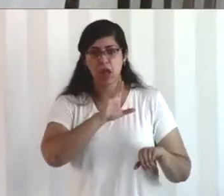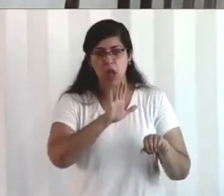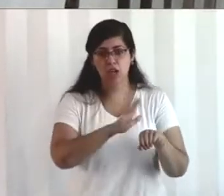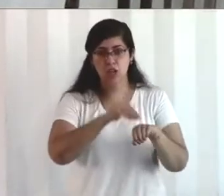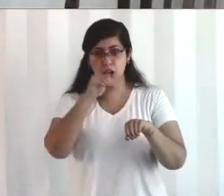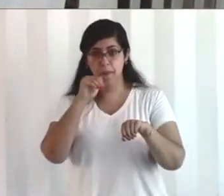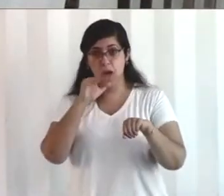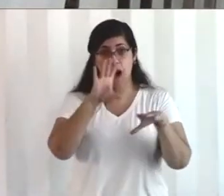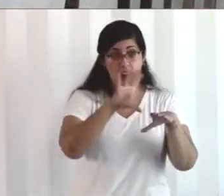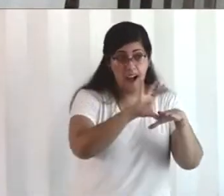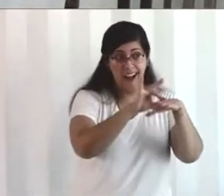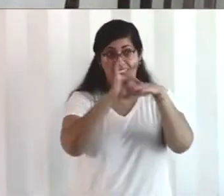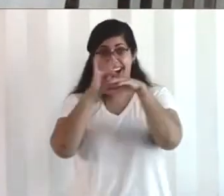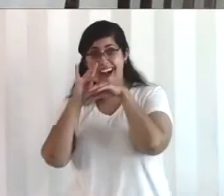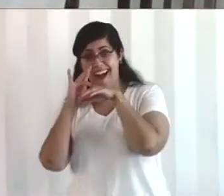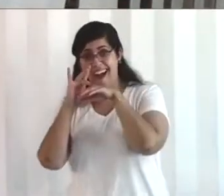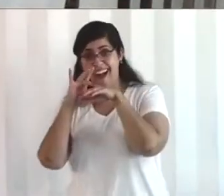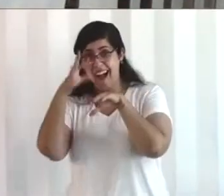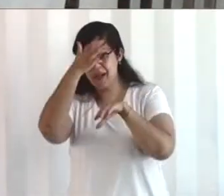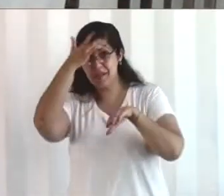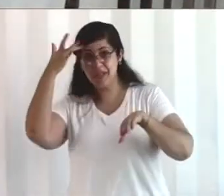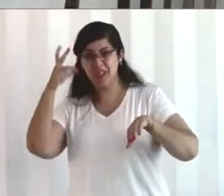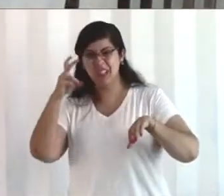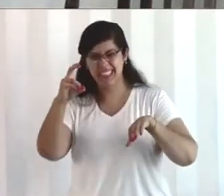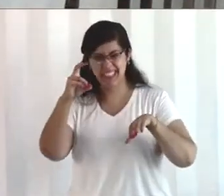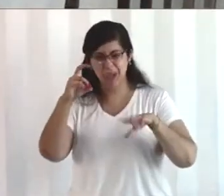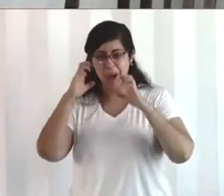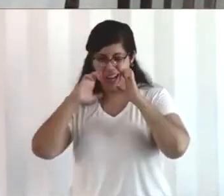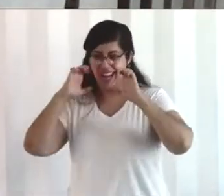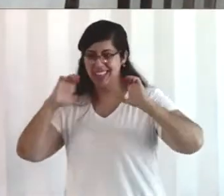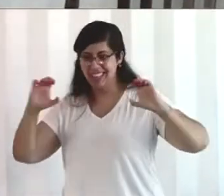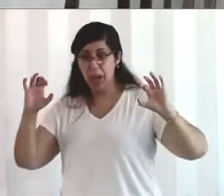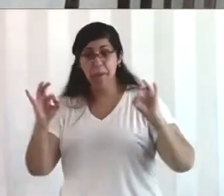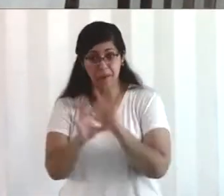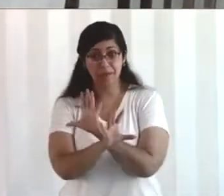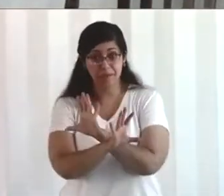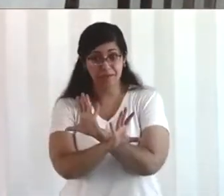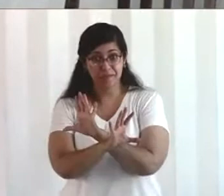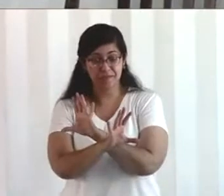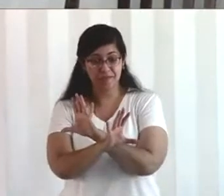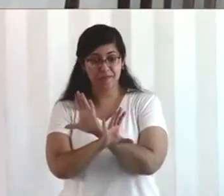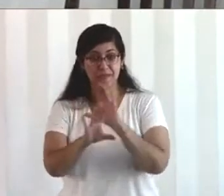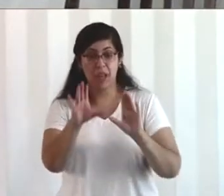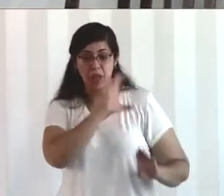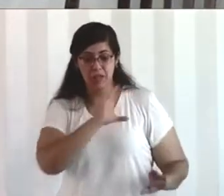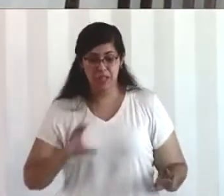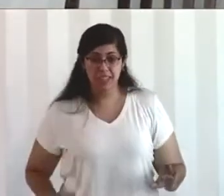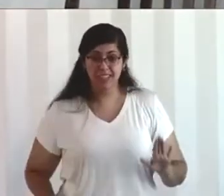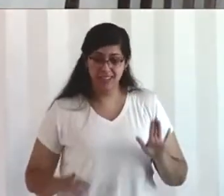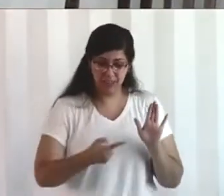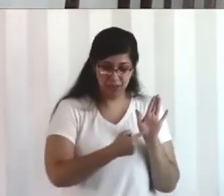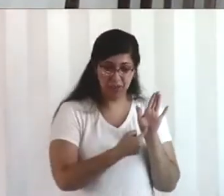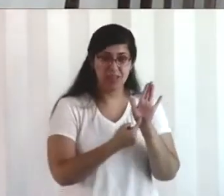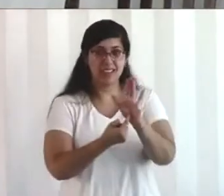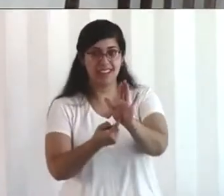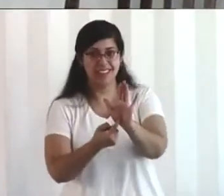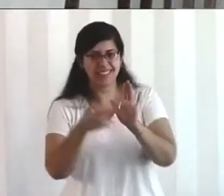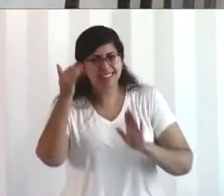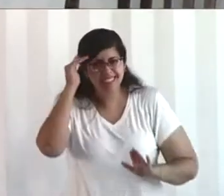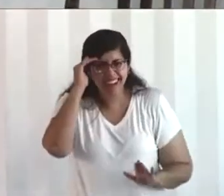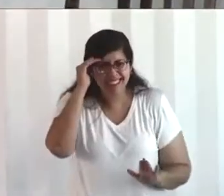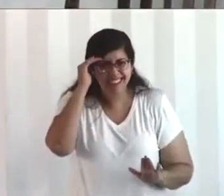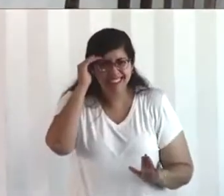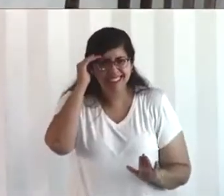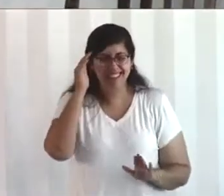palavra, testemunhando aos judeus que o Cristo é Jesus. Eu chamo isso de consagração